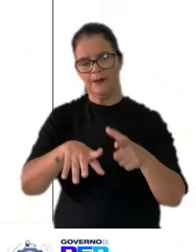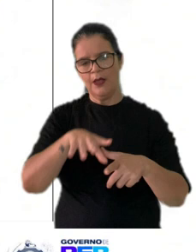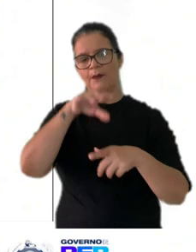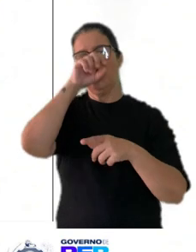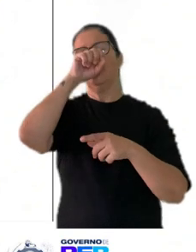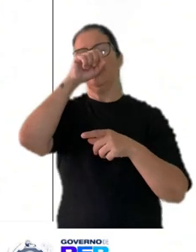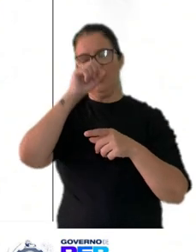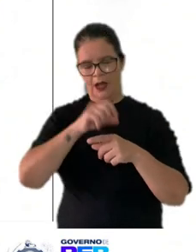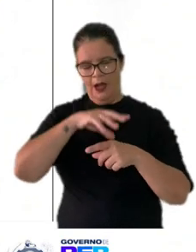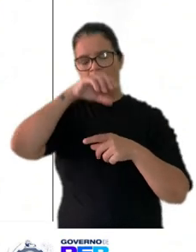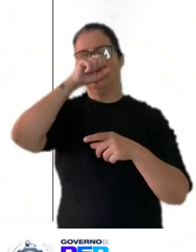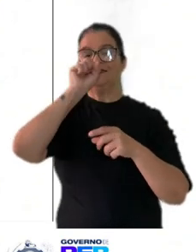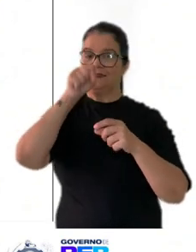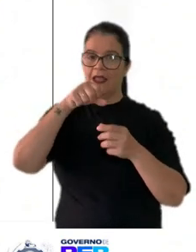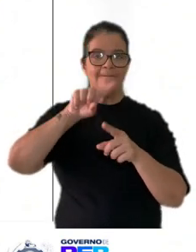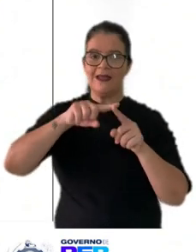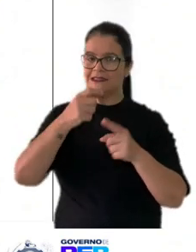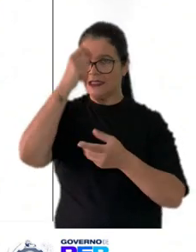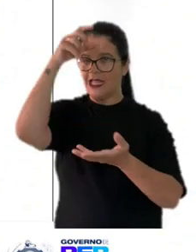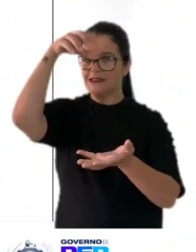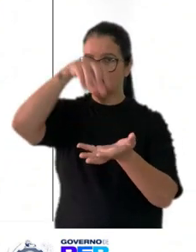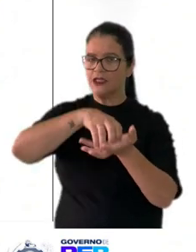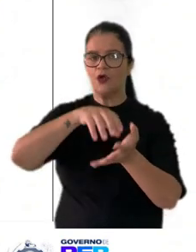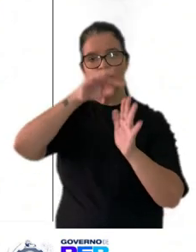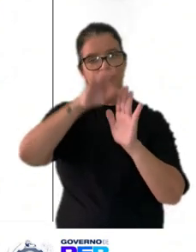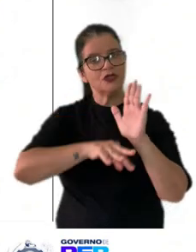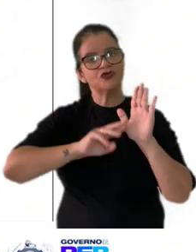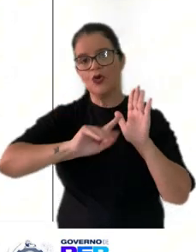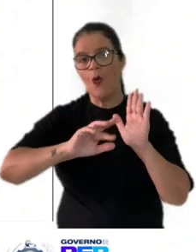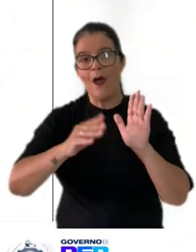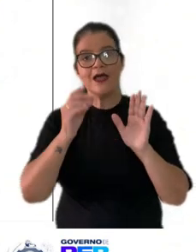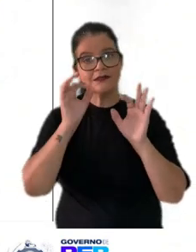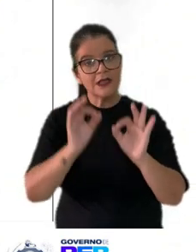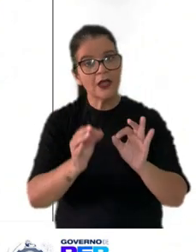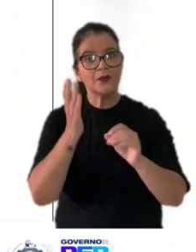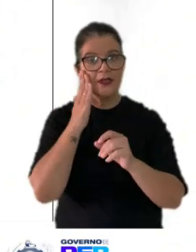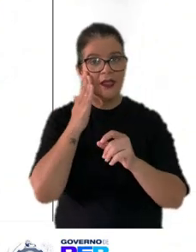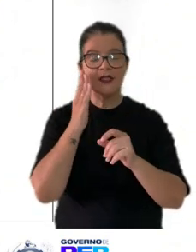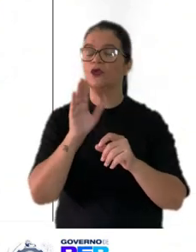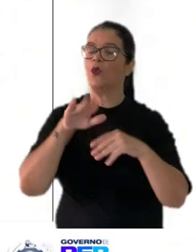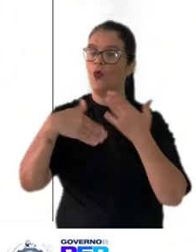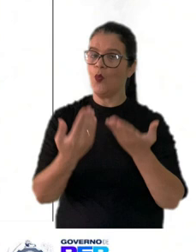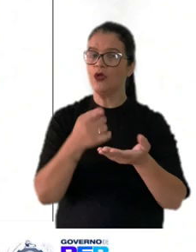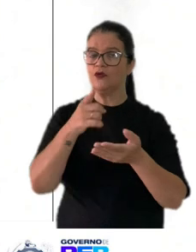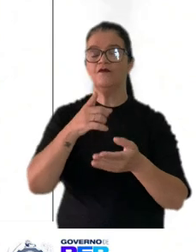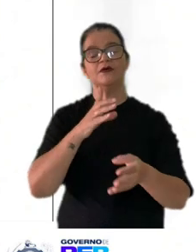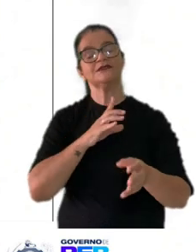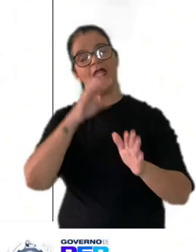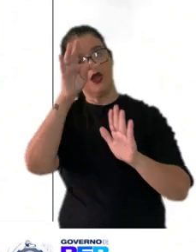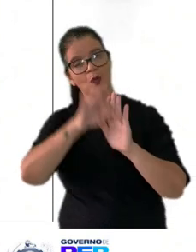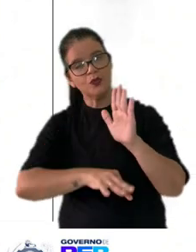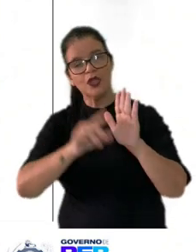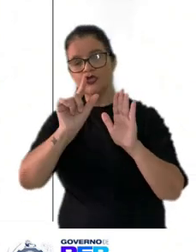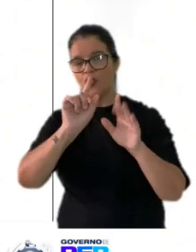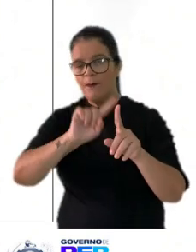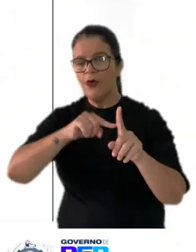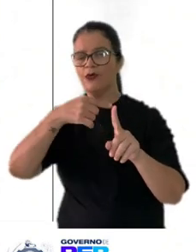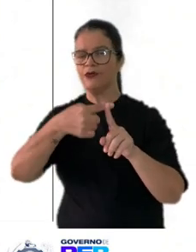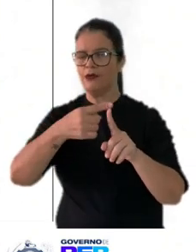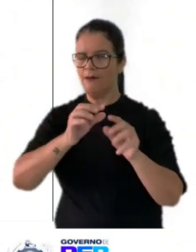central do texto certo entendido gente então lembre quando você se deparar com um texto um pouquinho mais comprido